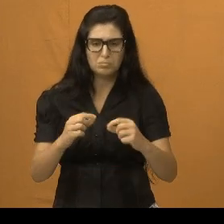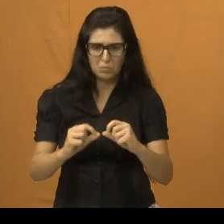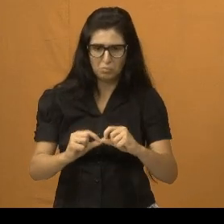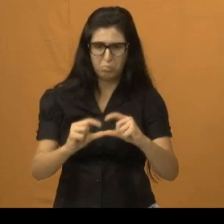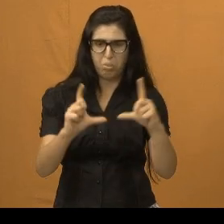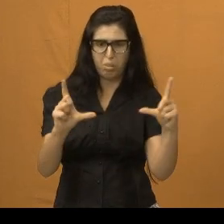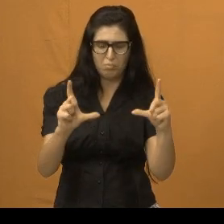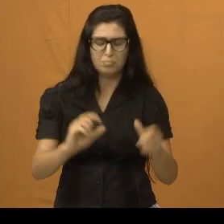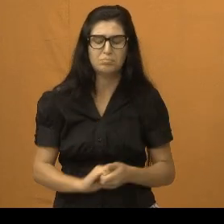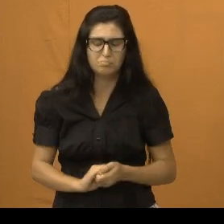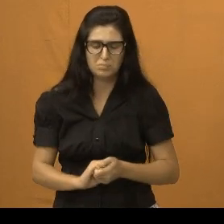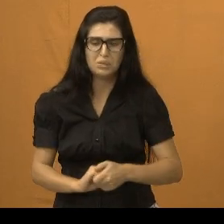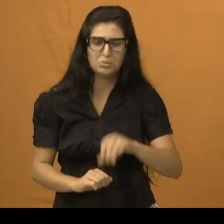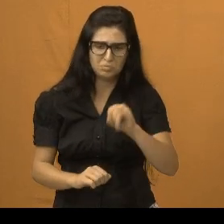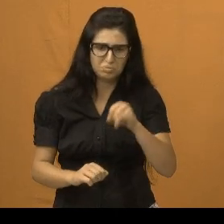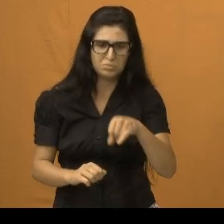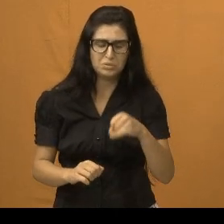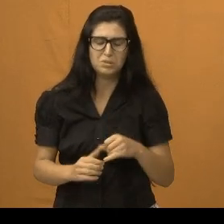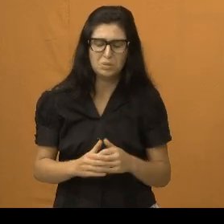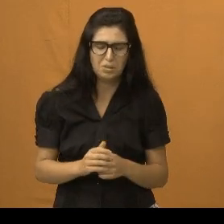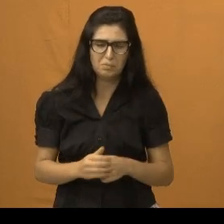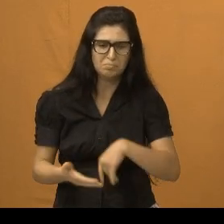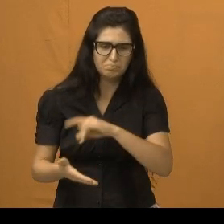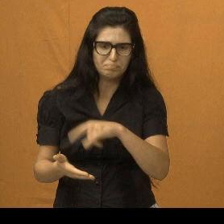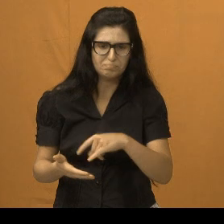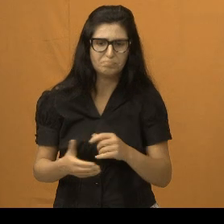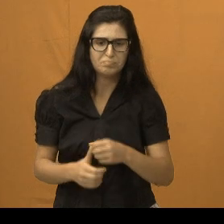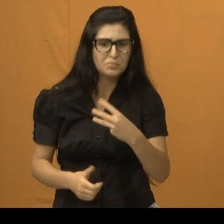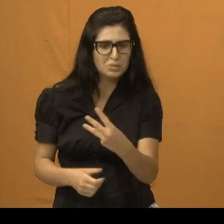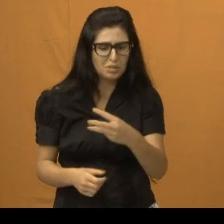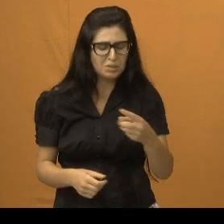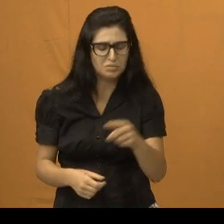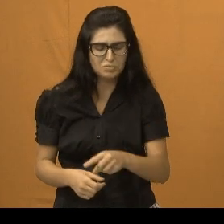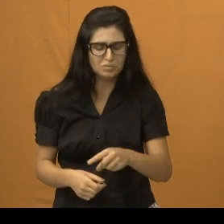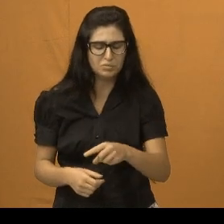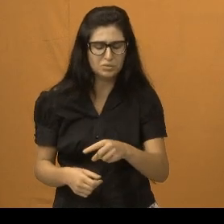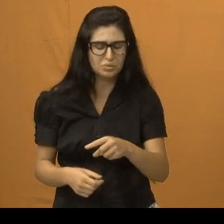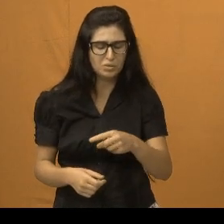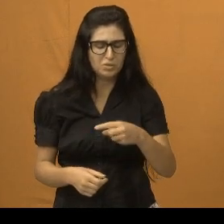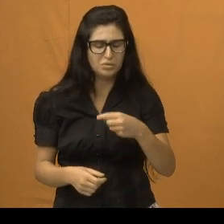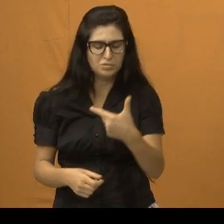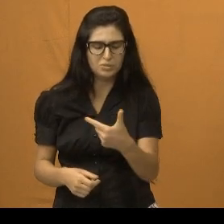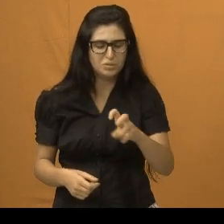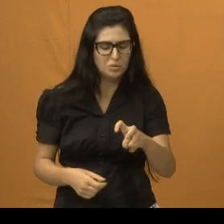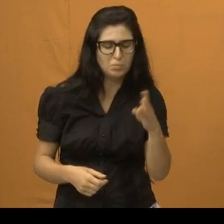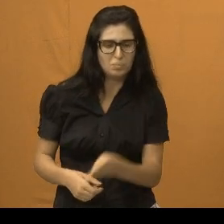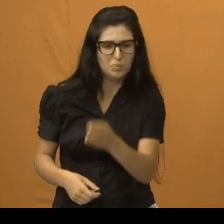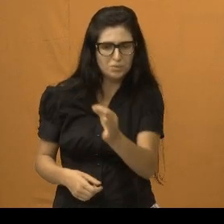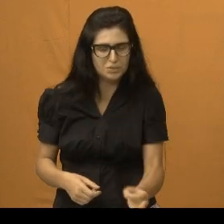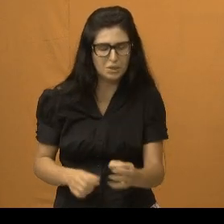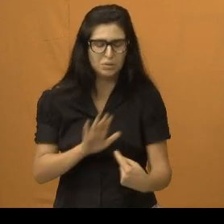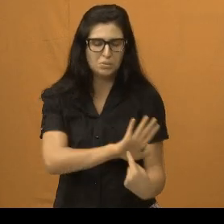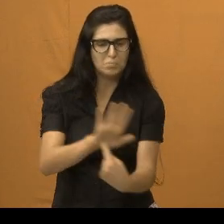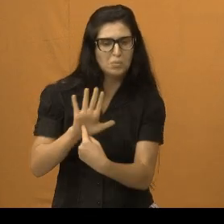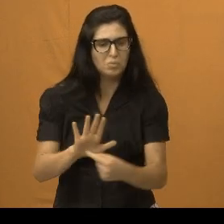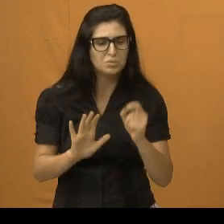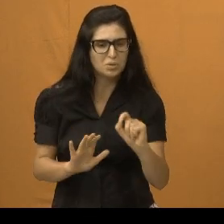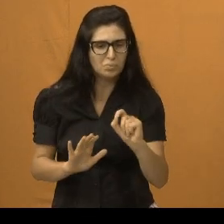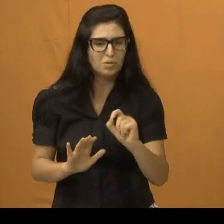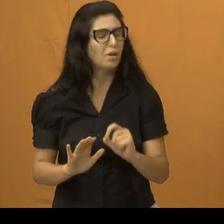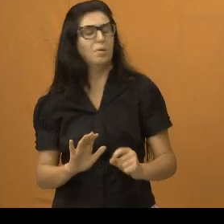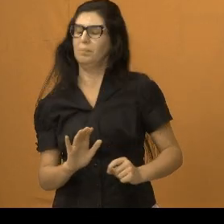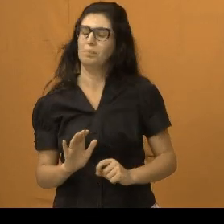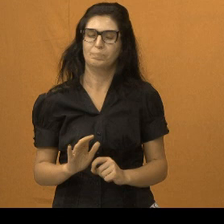nas receitas, né, de acordo com o orçado, em 3,25%. Né? Isso demonstra que algumas receitas, que vocês vão